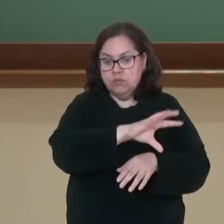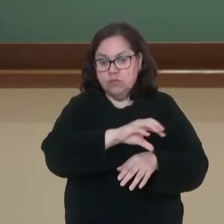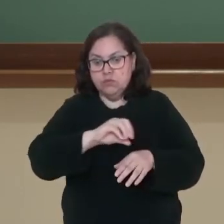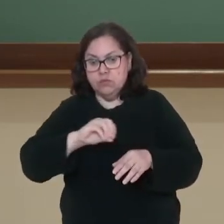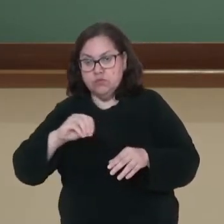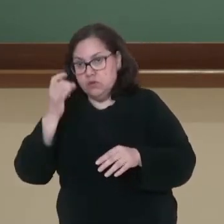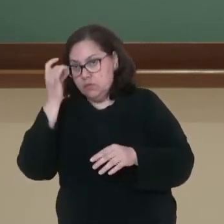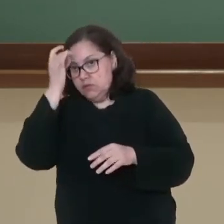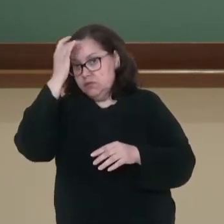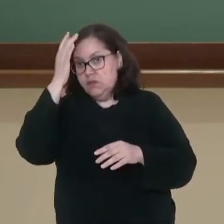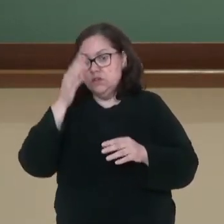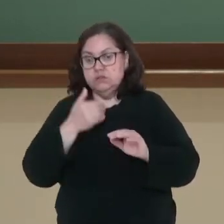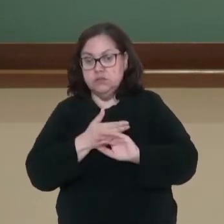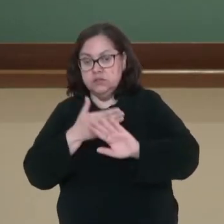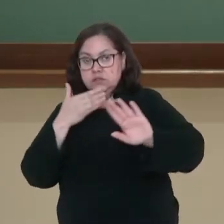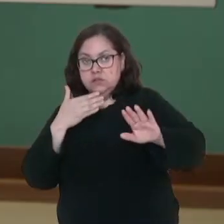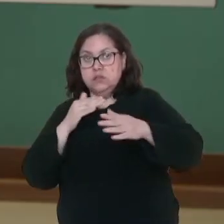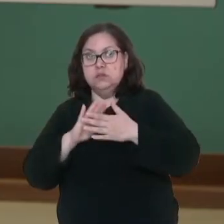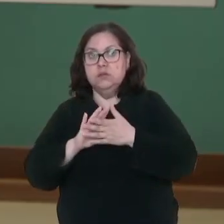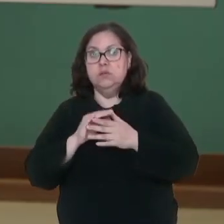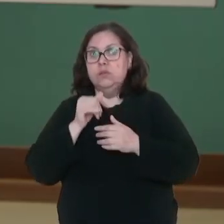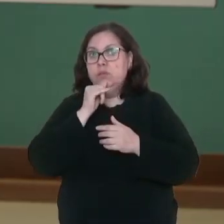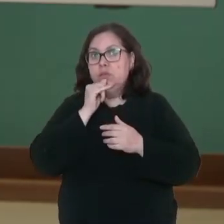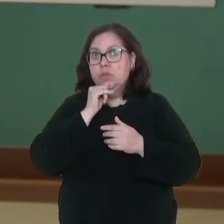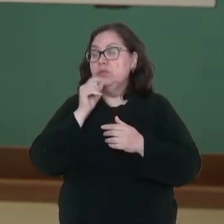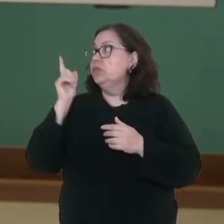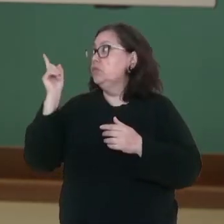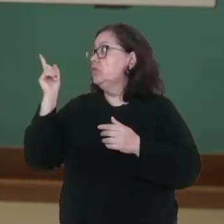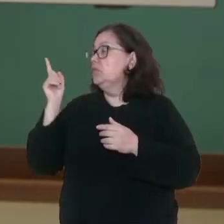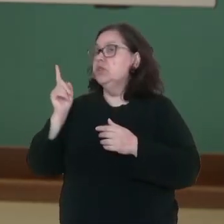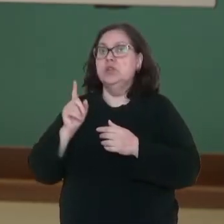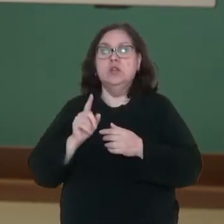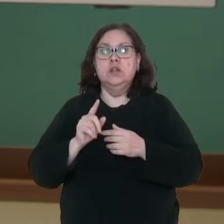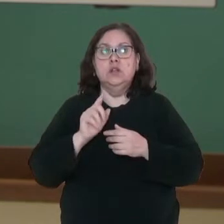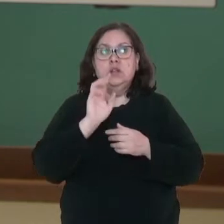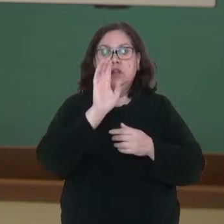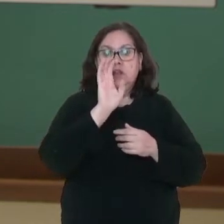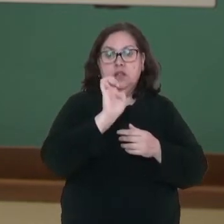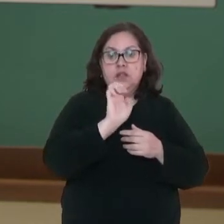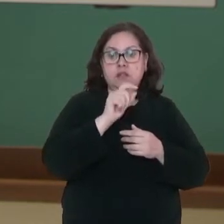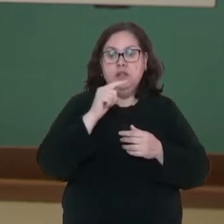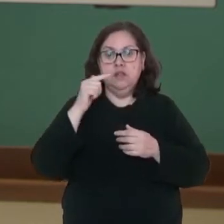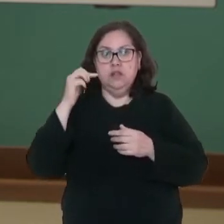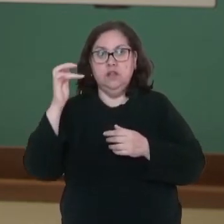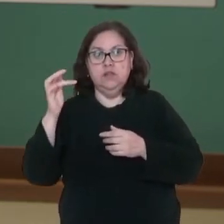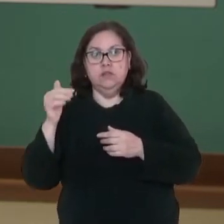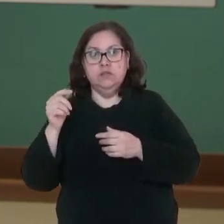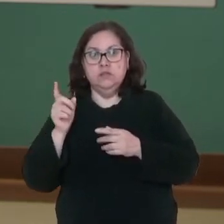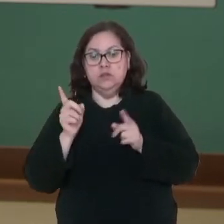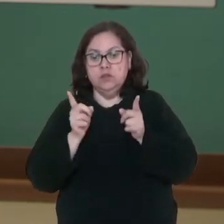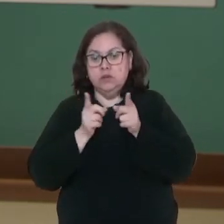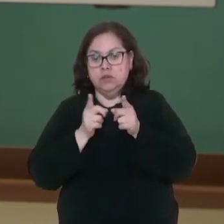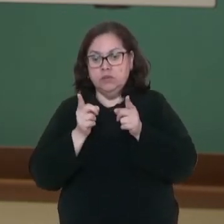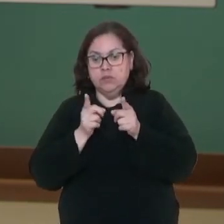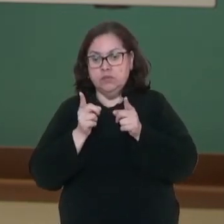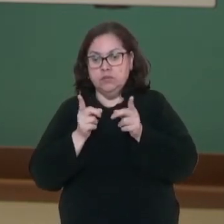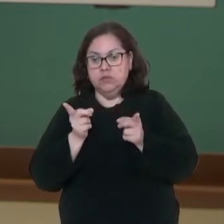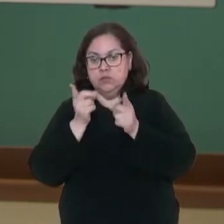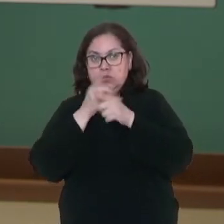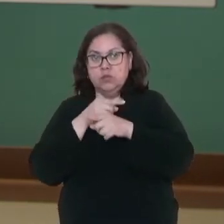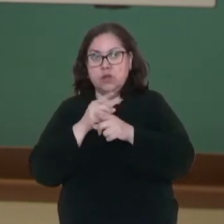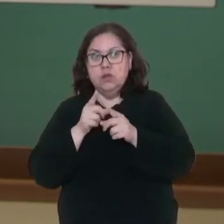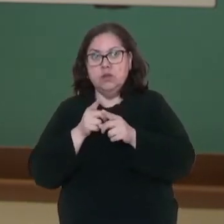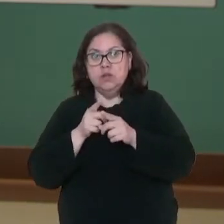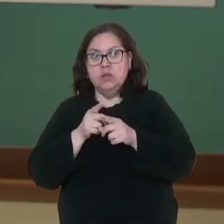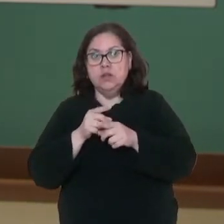porque fica mais fácil, mais distante. Então, por exemplo, entre os genes E e F, tem uma menor chance de crossing over. Agora,